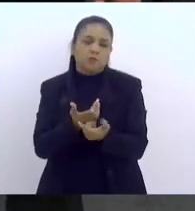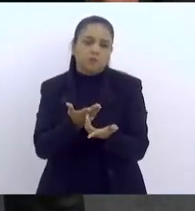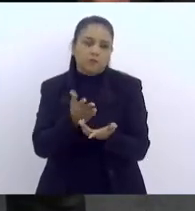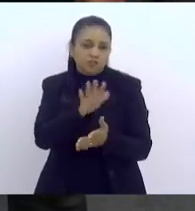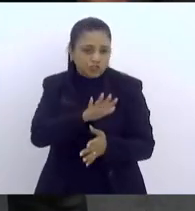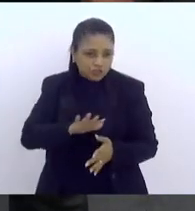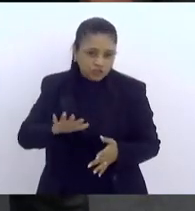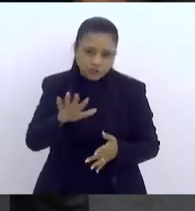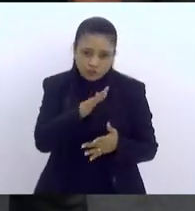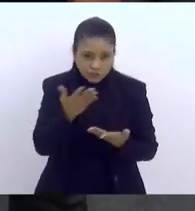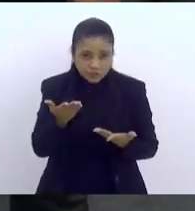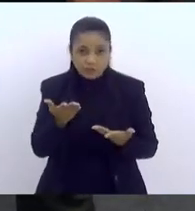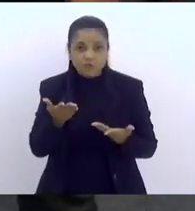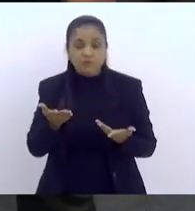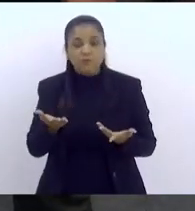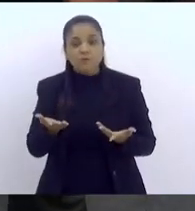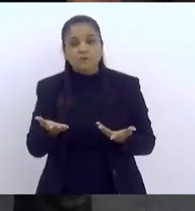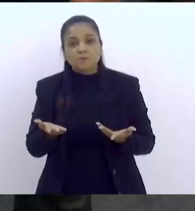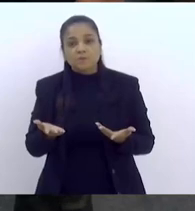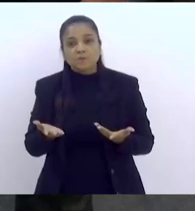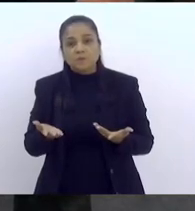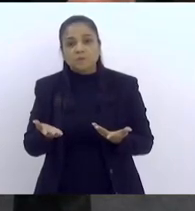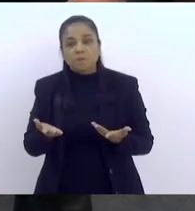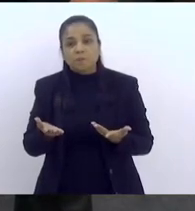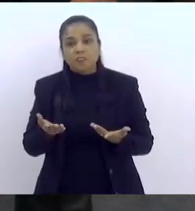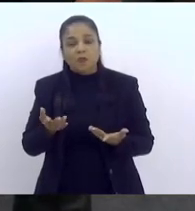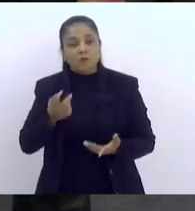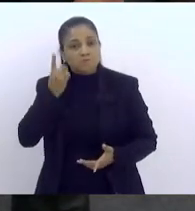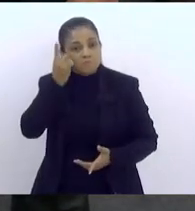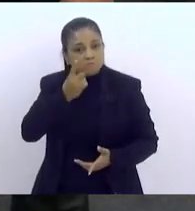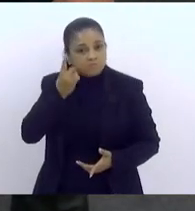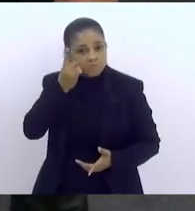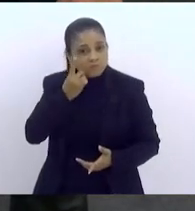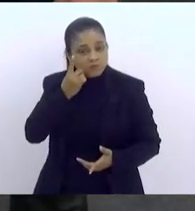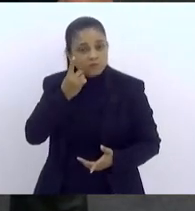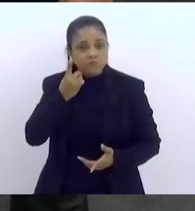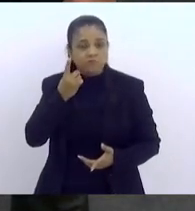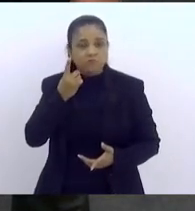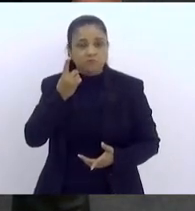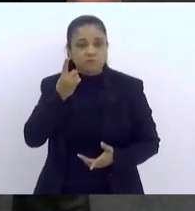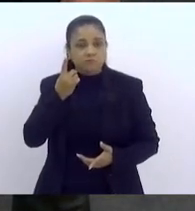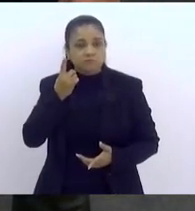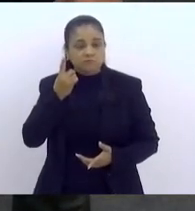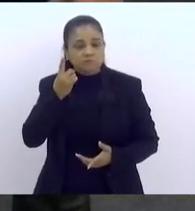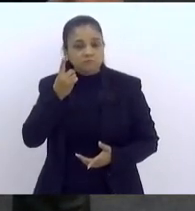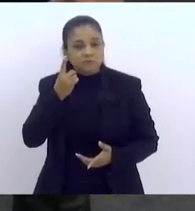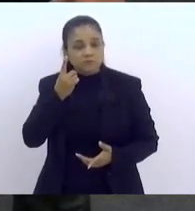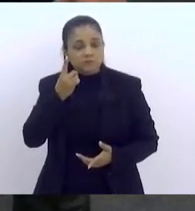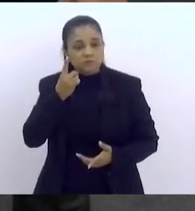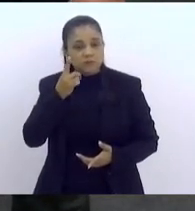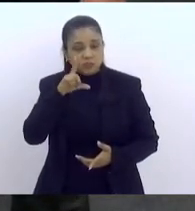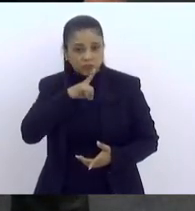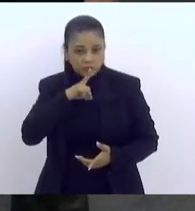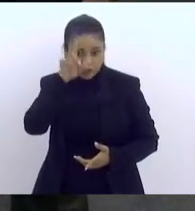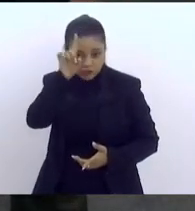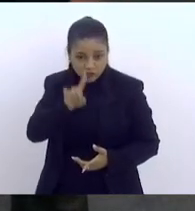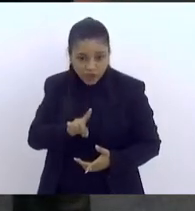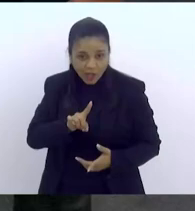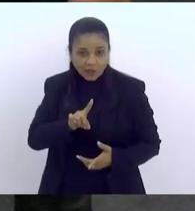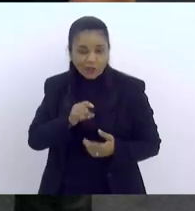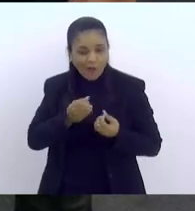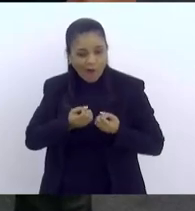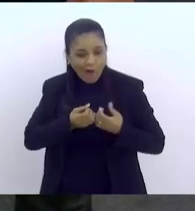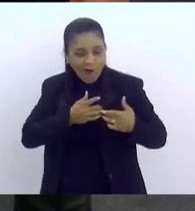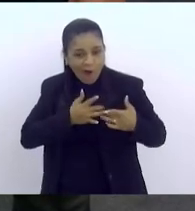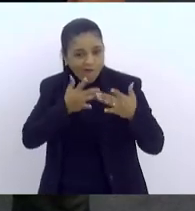E quando o parlamentar, que tem o seu direito, ele oferece uma homenagem a